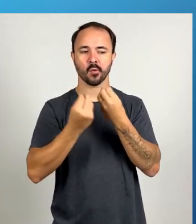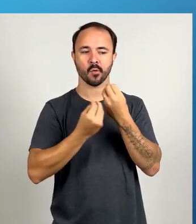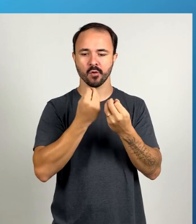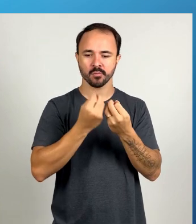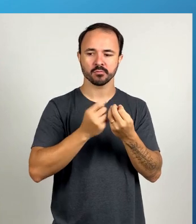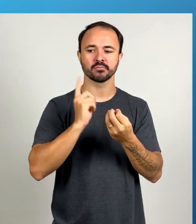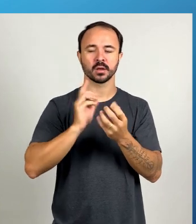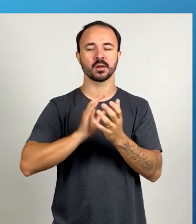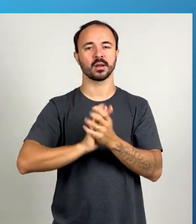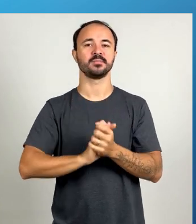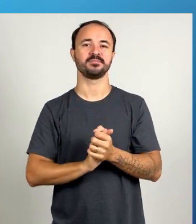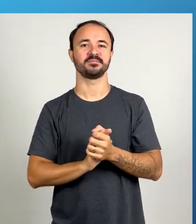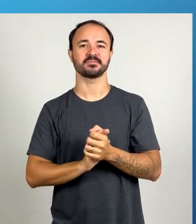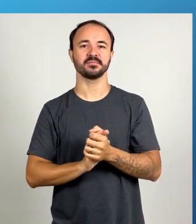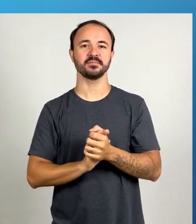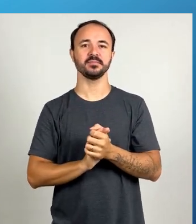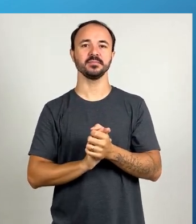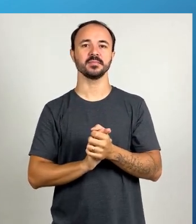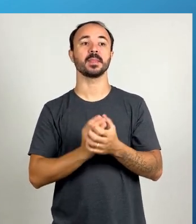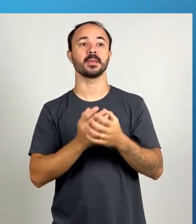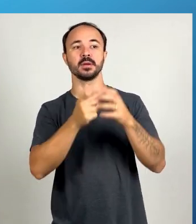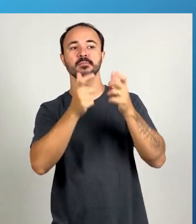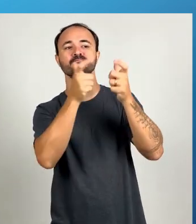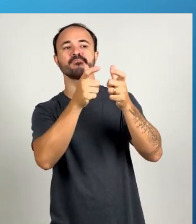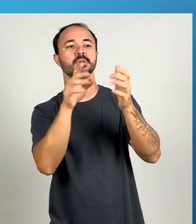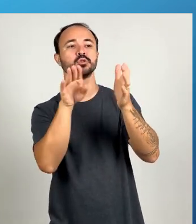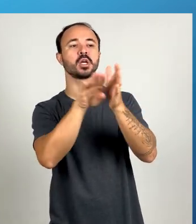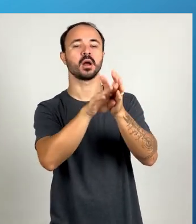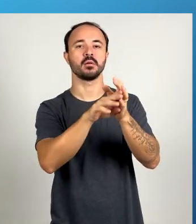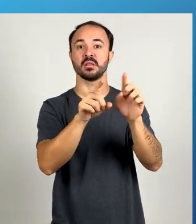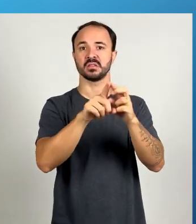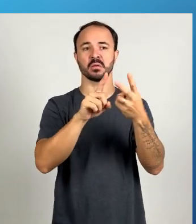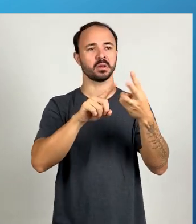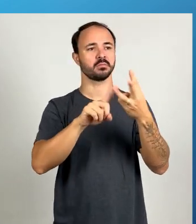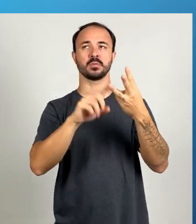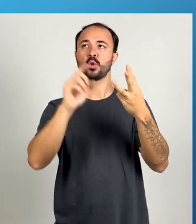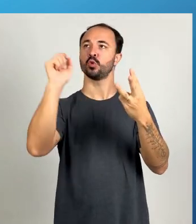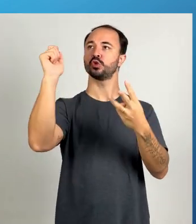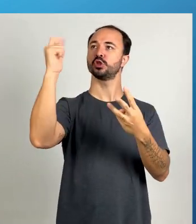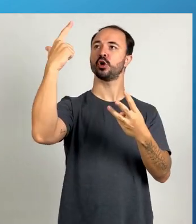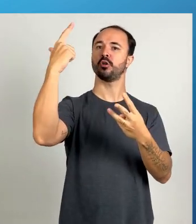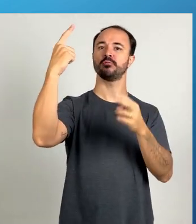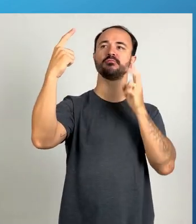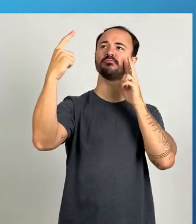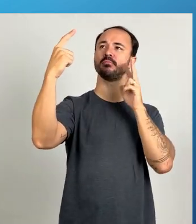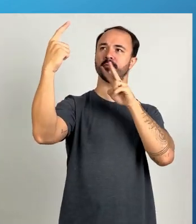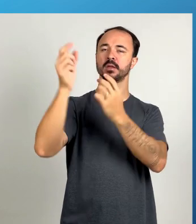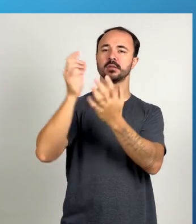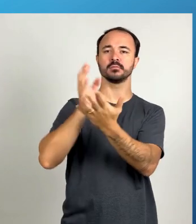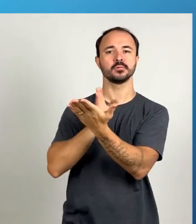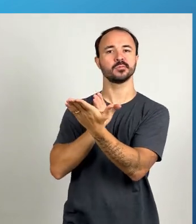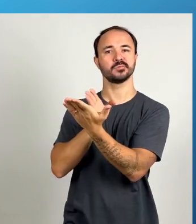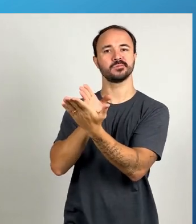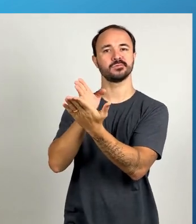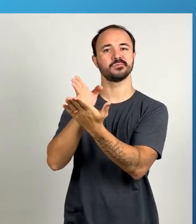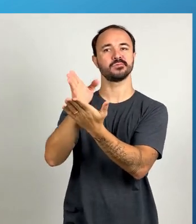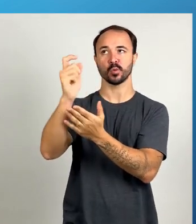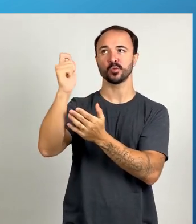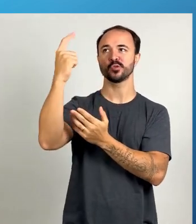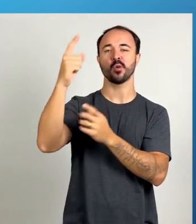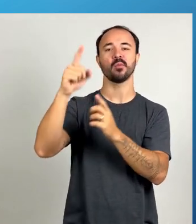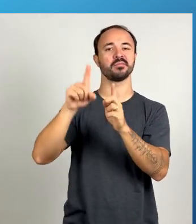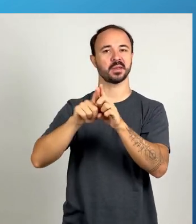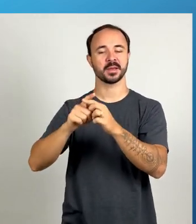direção. O Sol também auxiliava muito, e é isso. O que acontece? O que seria orientação,